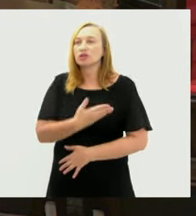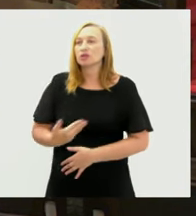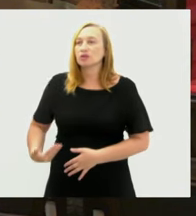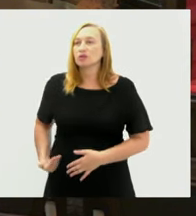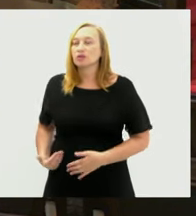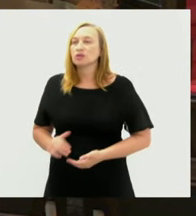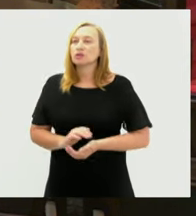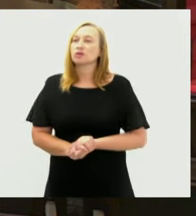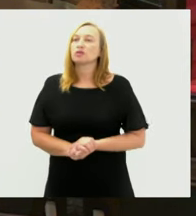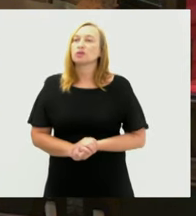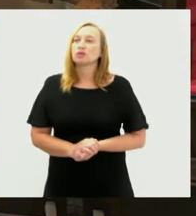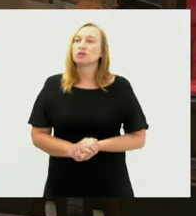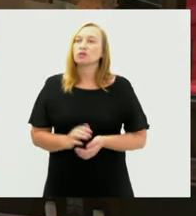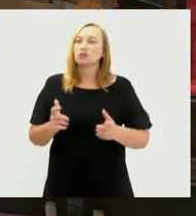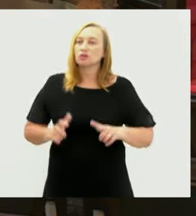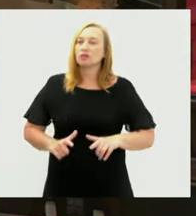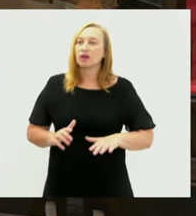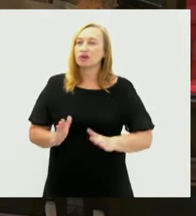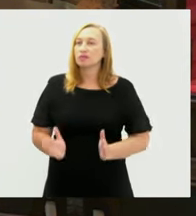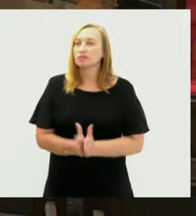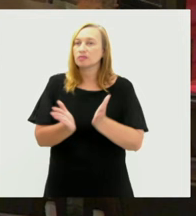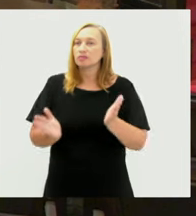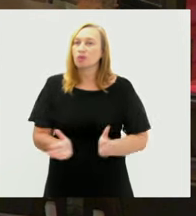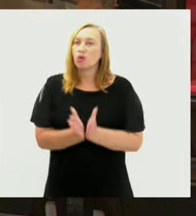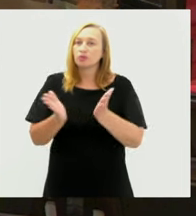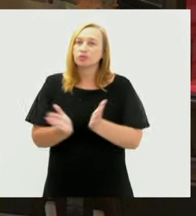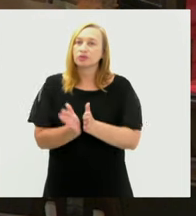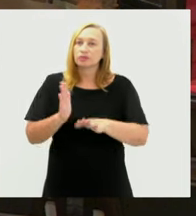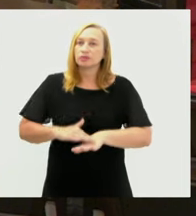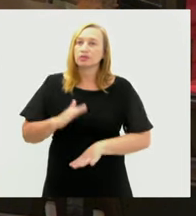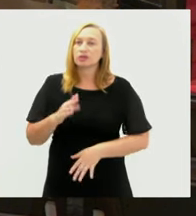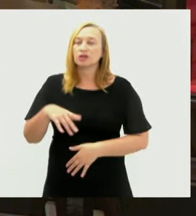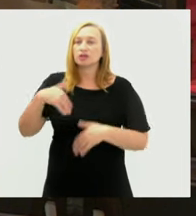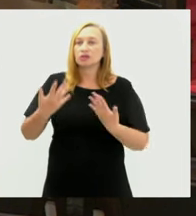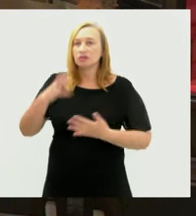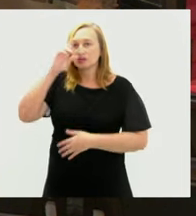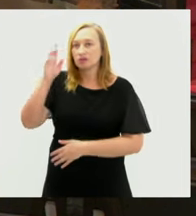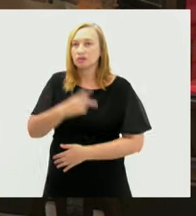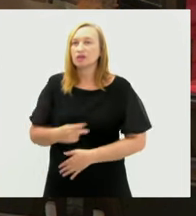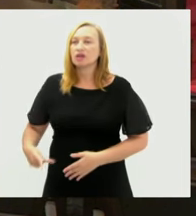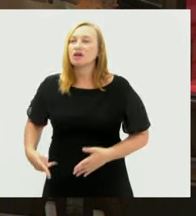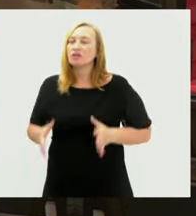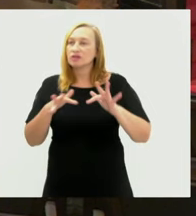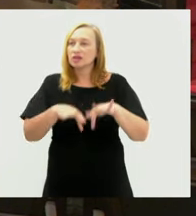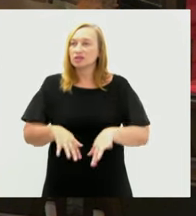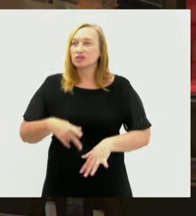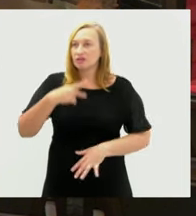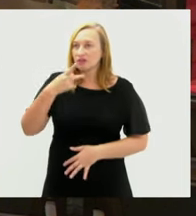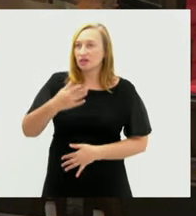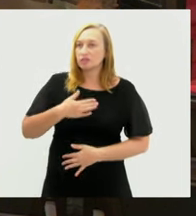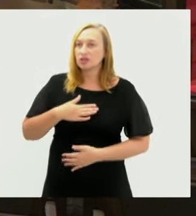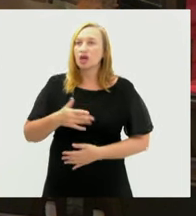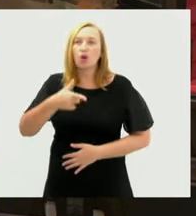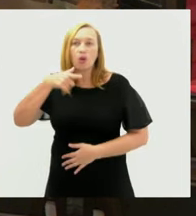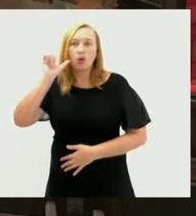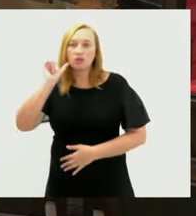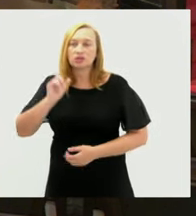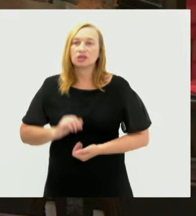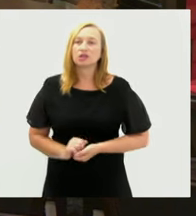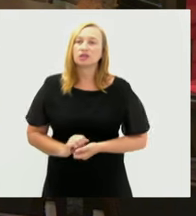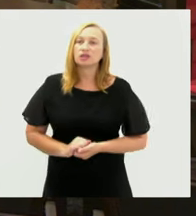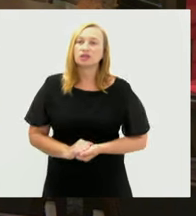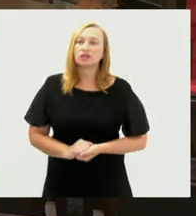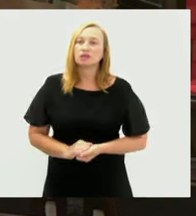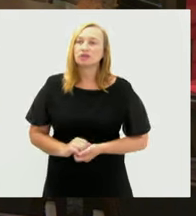os espaços mais empobrecidos. E aí, senhora presidenta, encerrando aqui a minha fala, ontem trazia